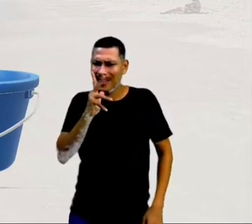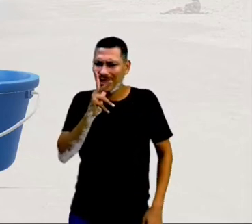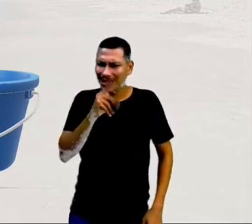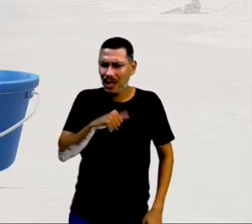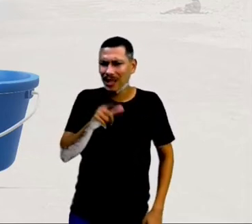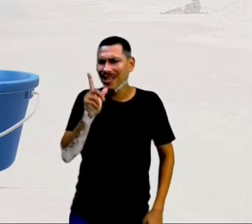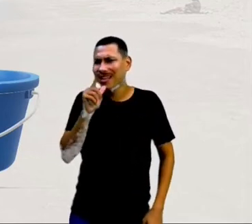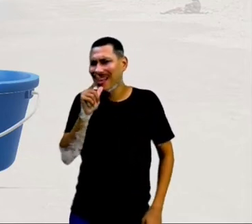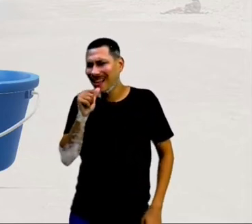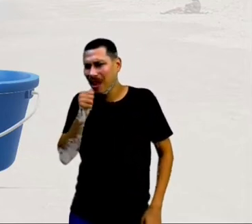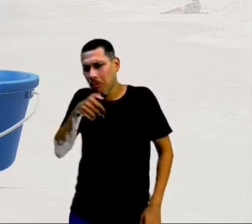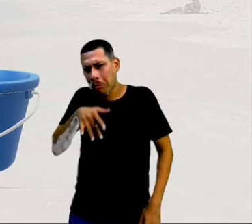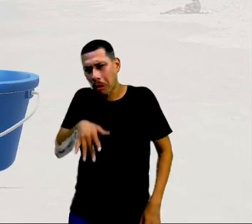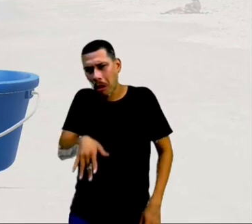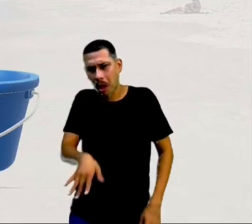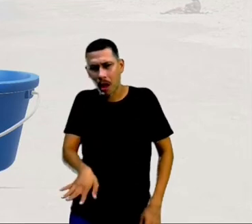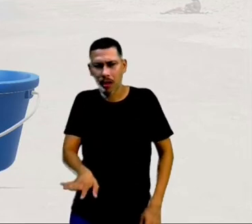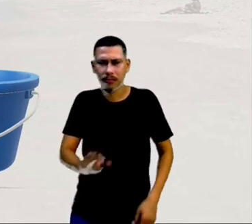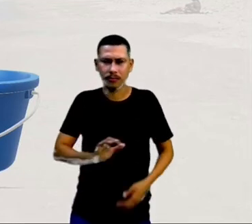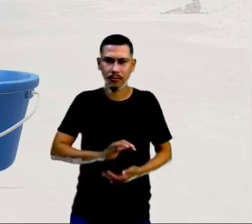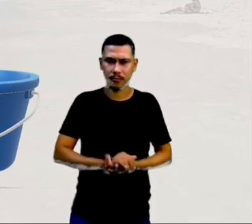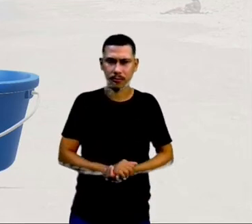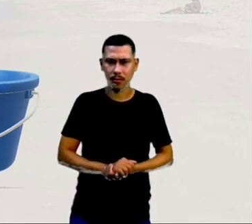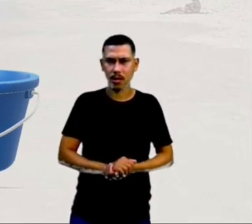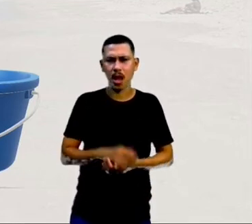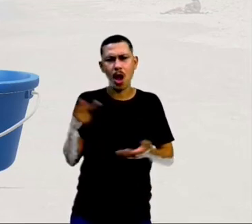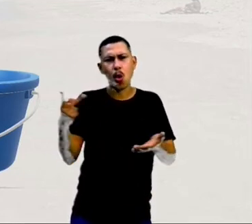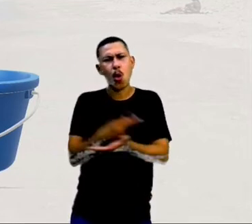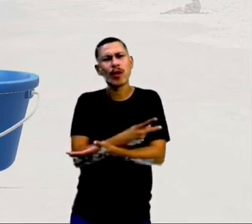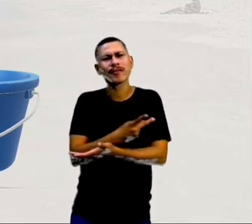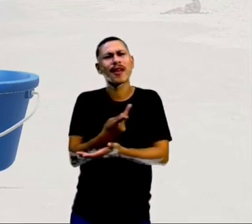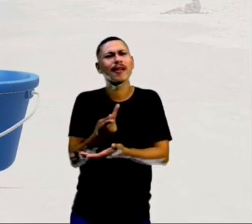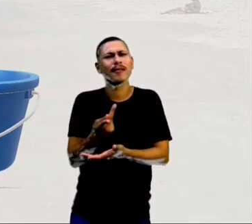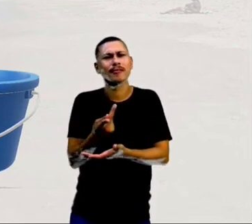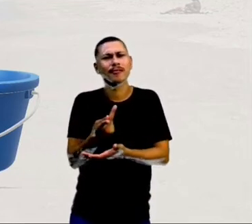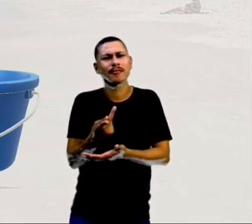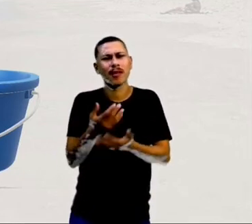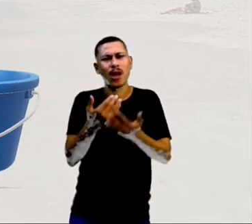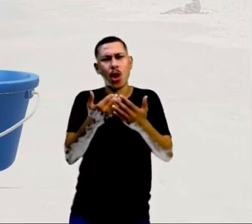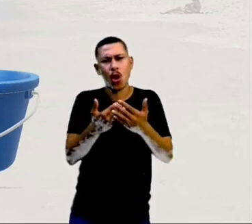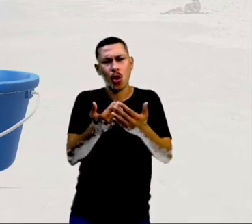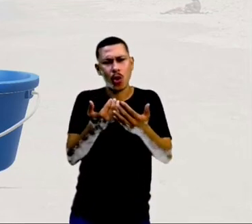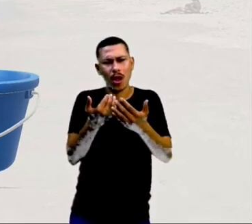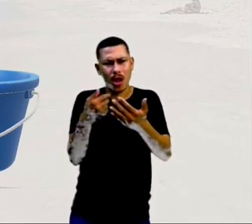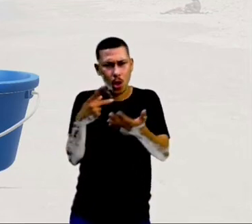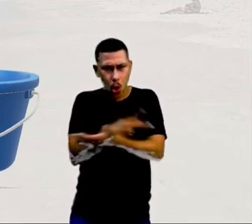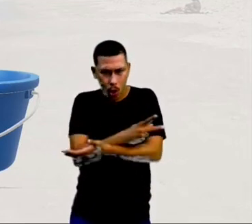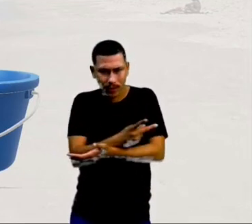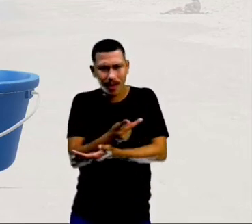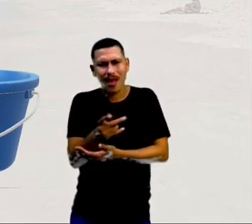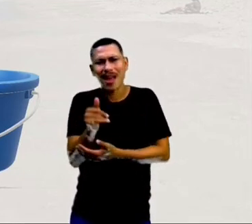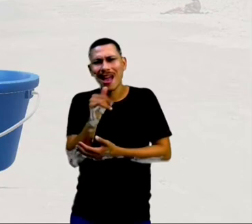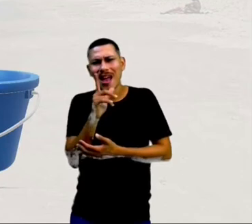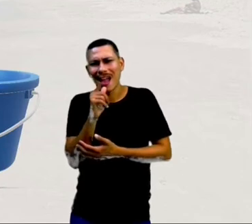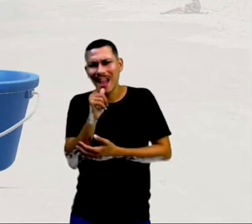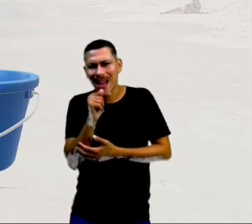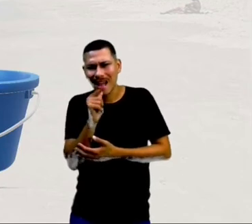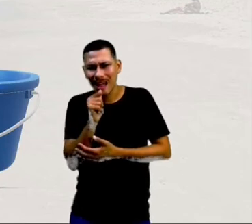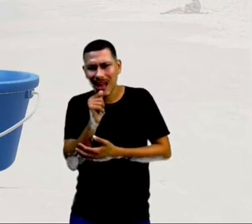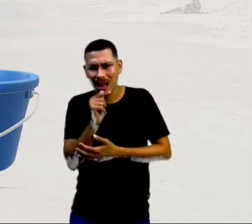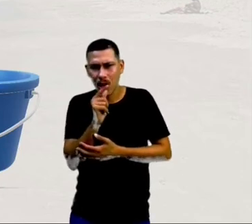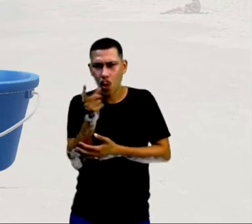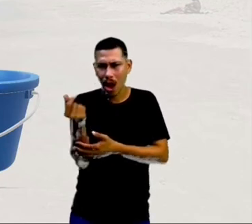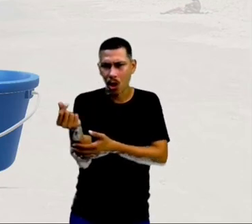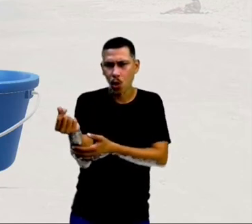água demais. Então, o que vai acontecer com a conta de água dessa casa? Vai aumentar o número de pessoas